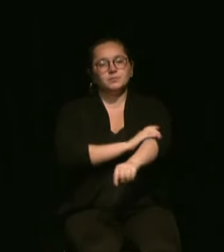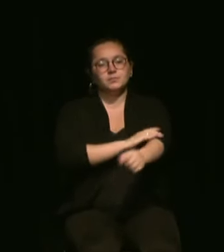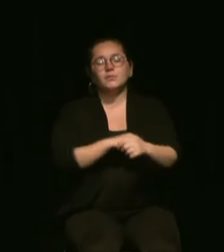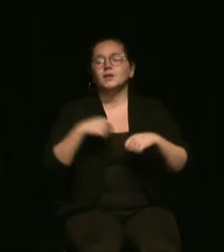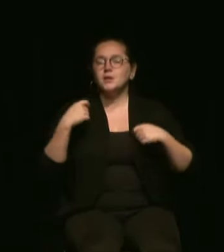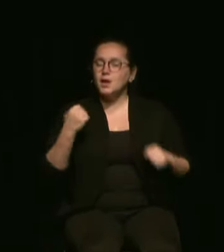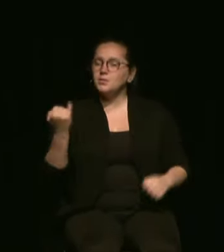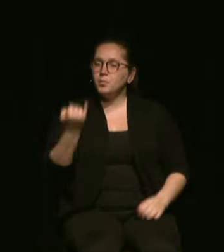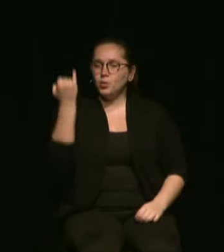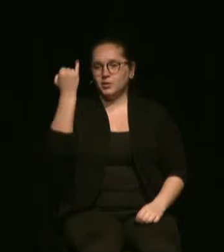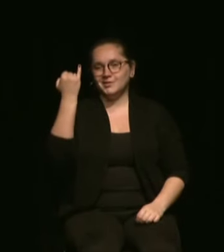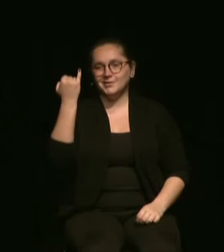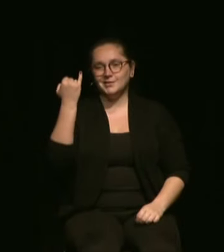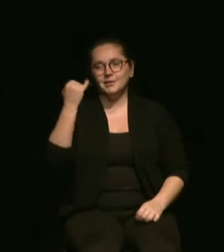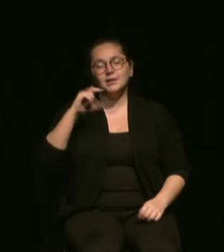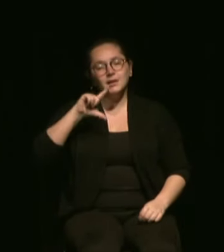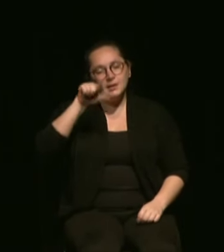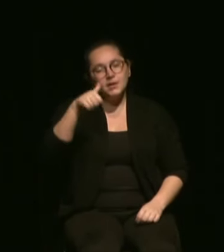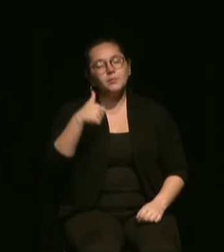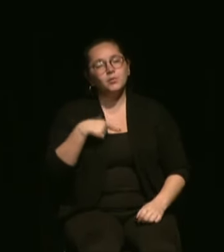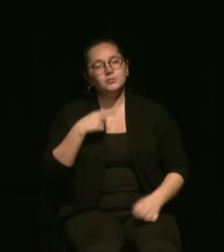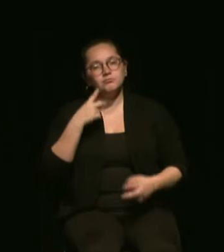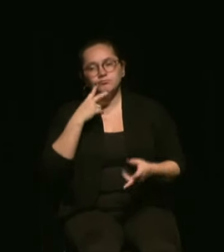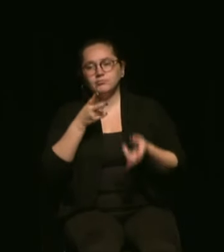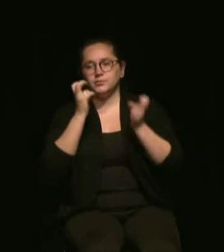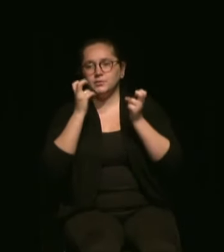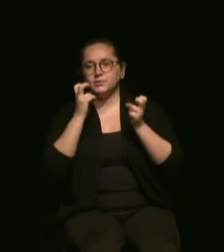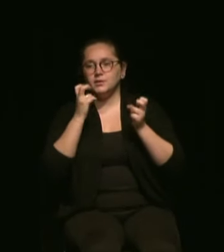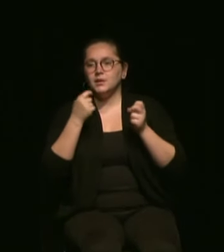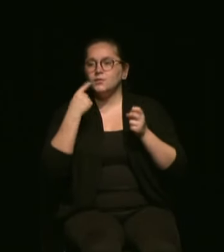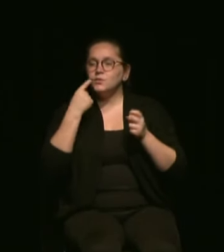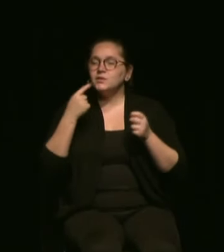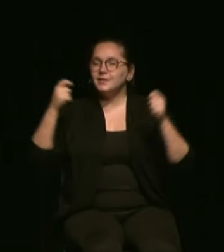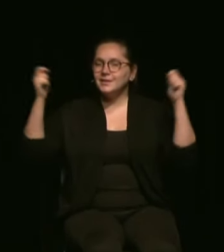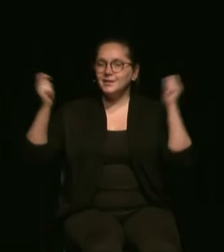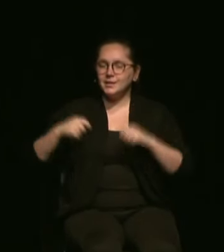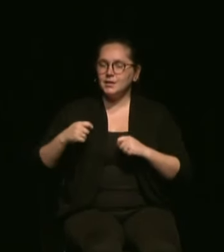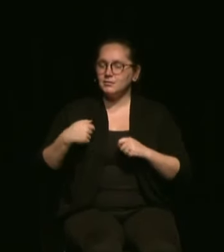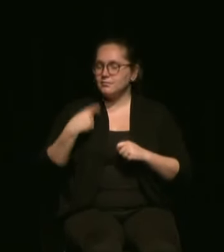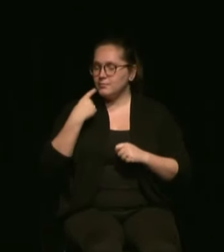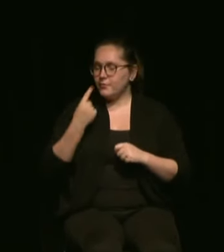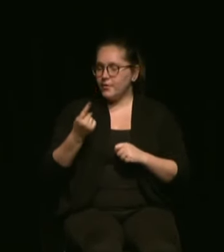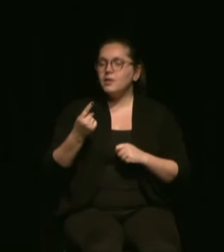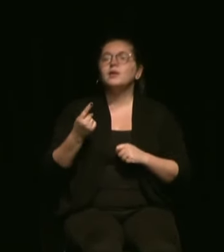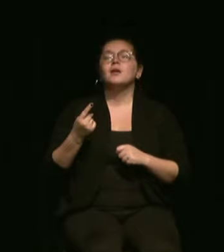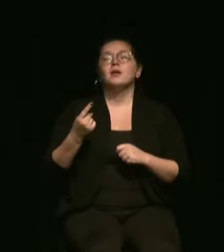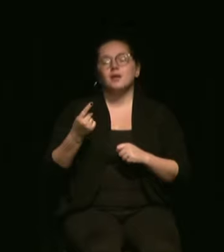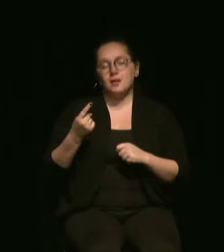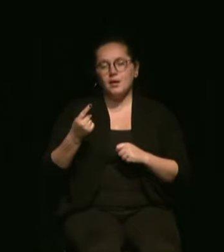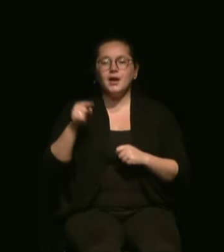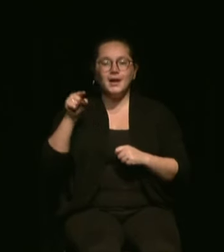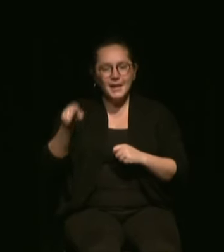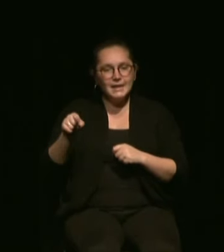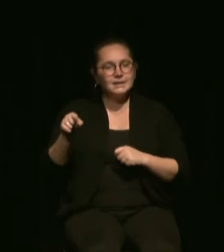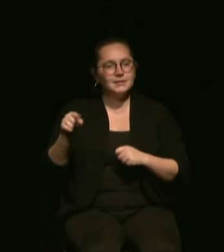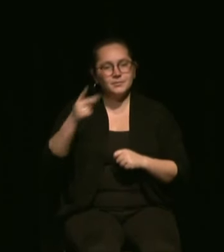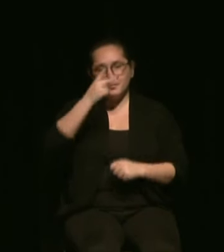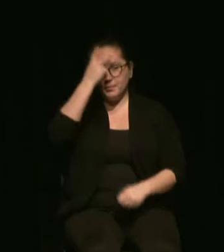essencial, como de fato se tornou. E que vale a pena você submeter o sujeito